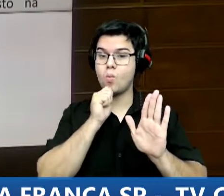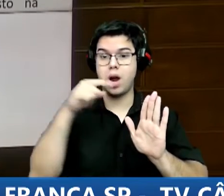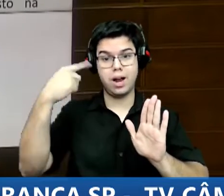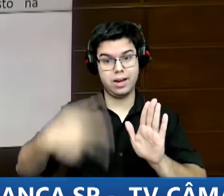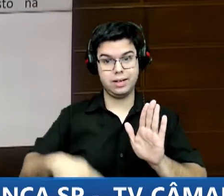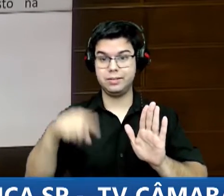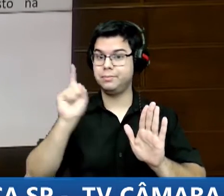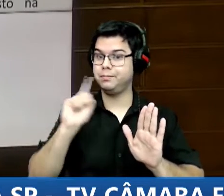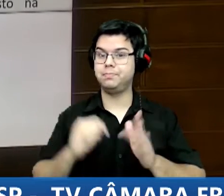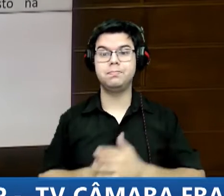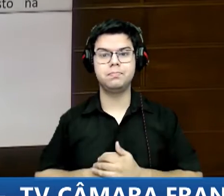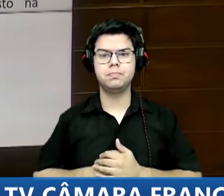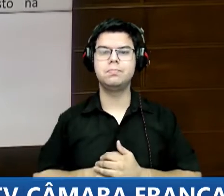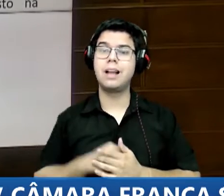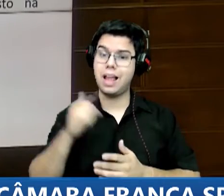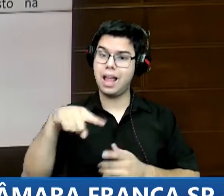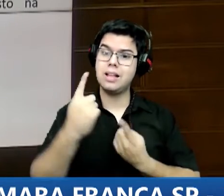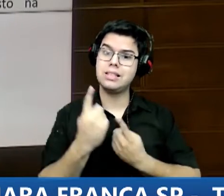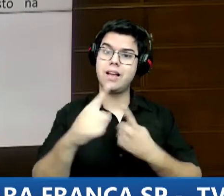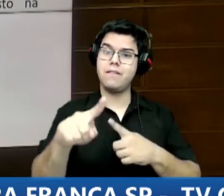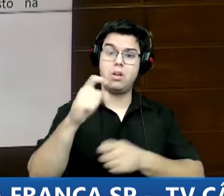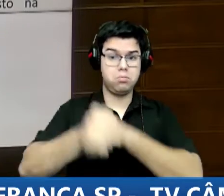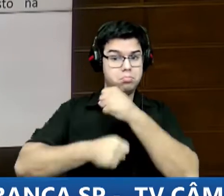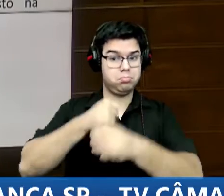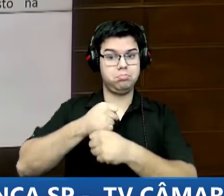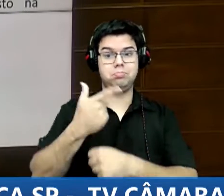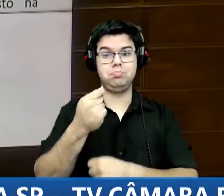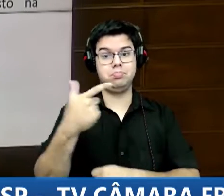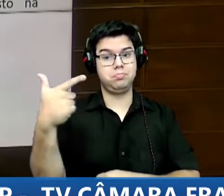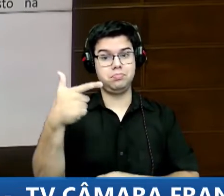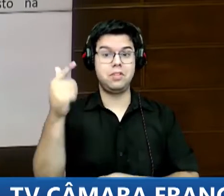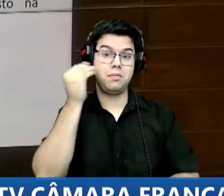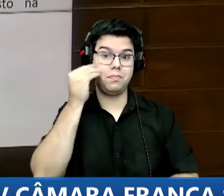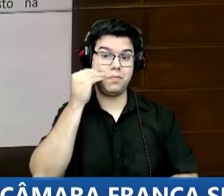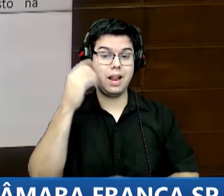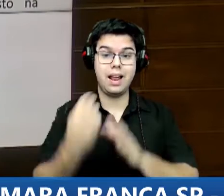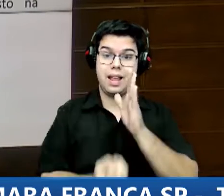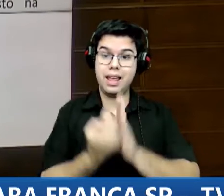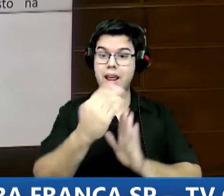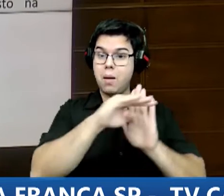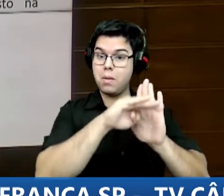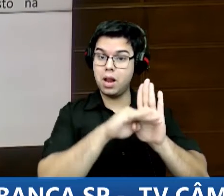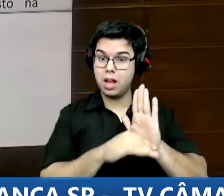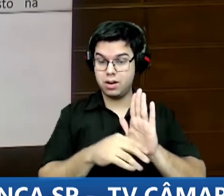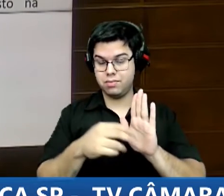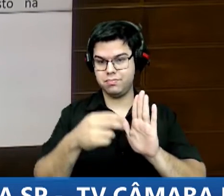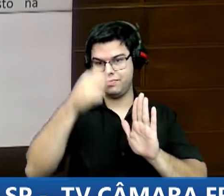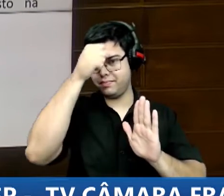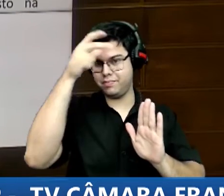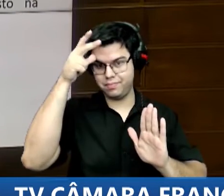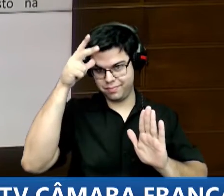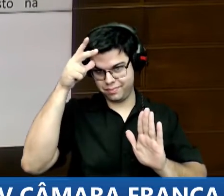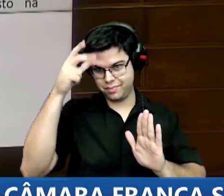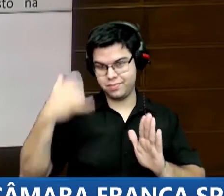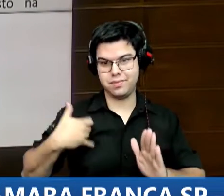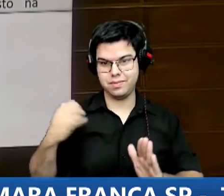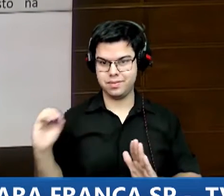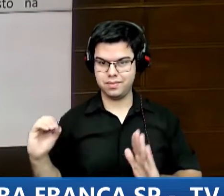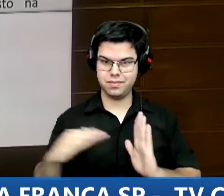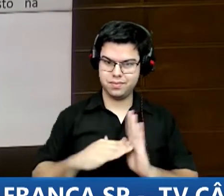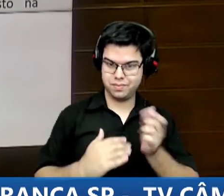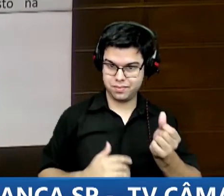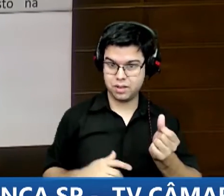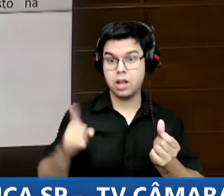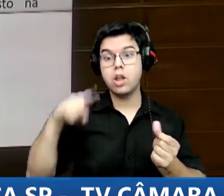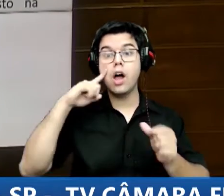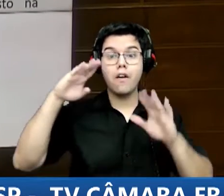isso seja um desafio para 2022, que nós consigamos criar o Plano Municipal da Primeira Infância. Porque eu preciso tratar dessa infância para